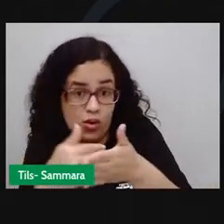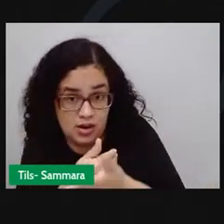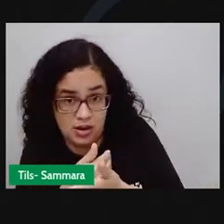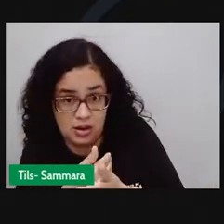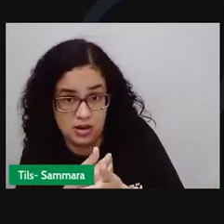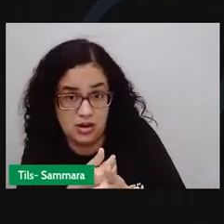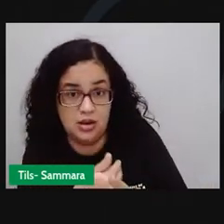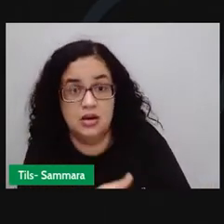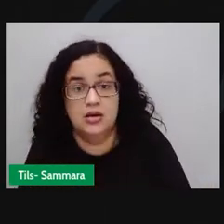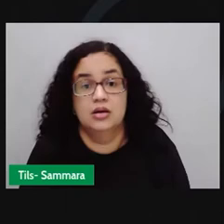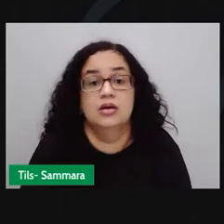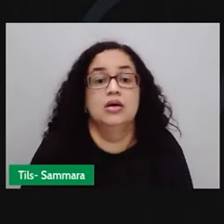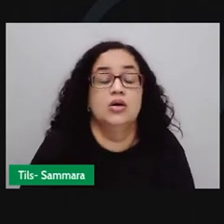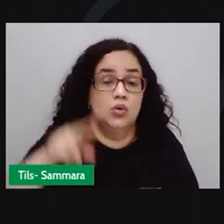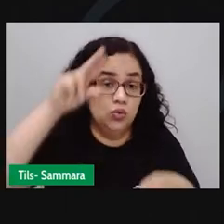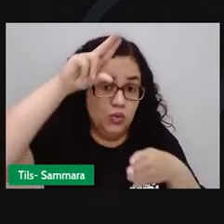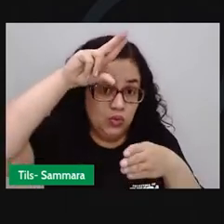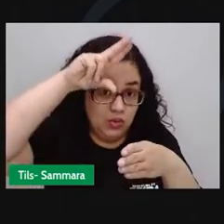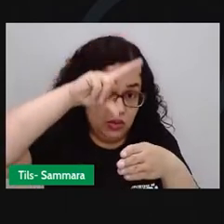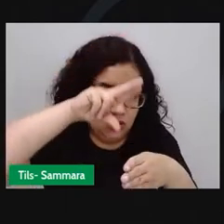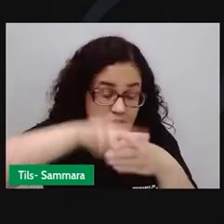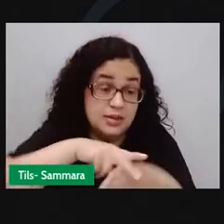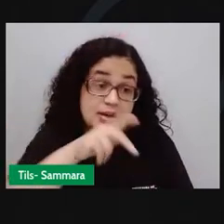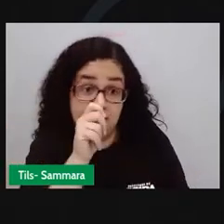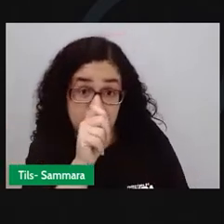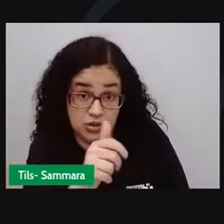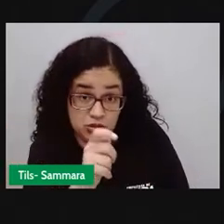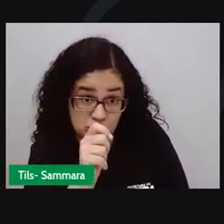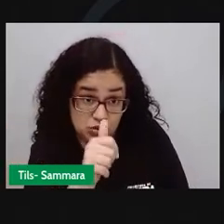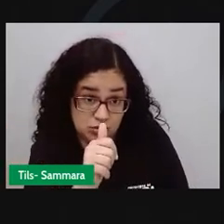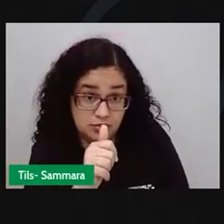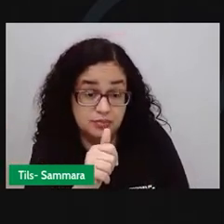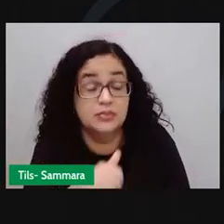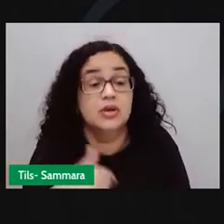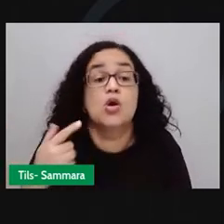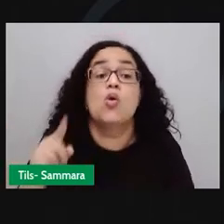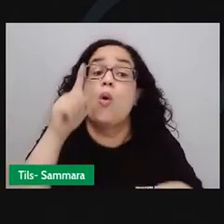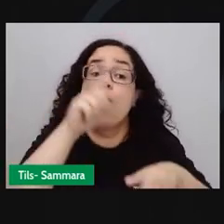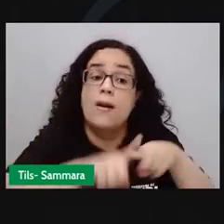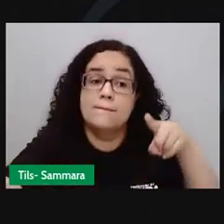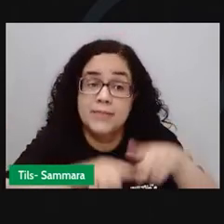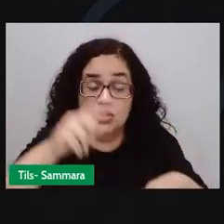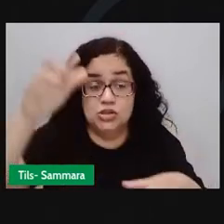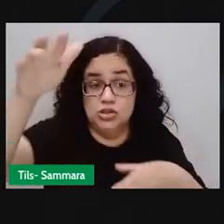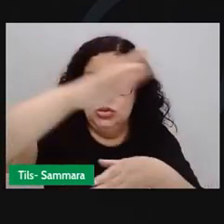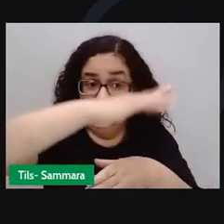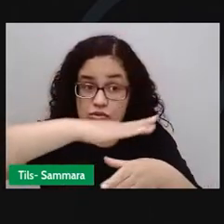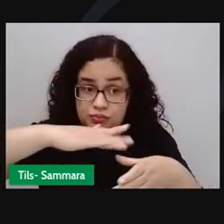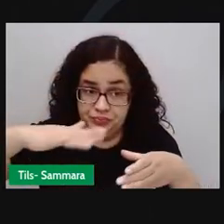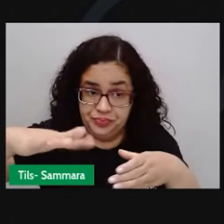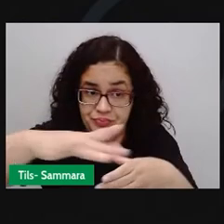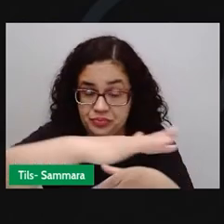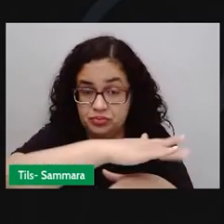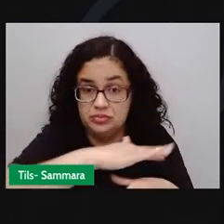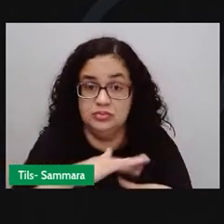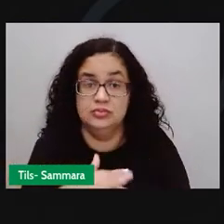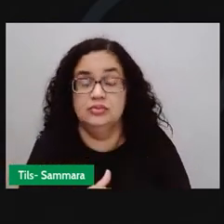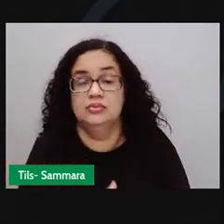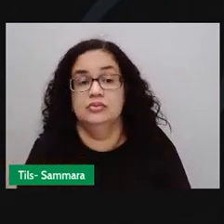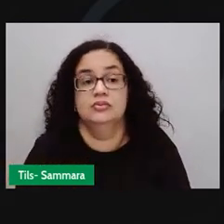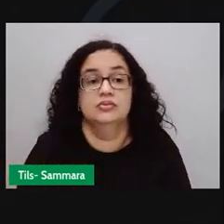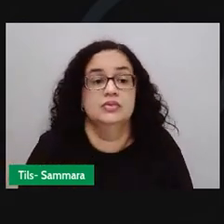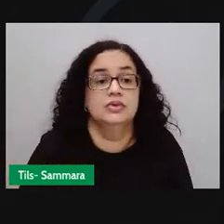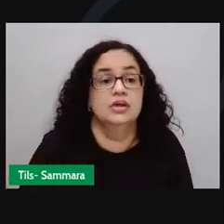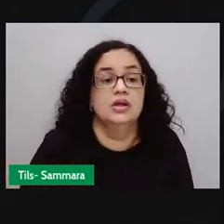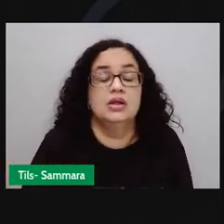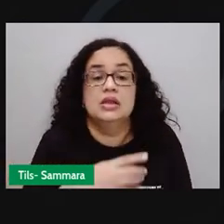o clipe e a bolinha de gude. Entre os objetos que ficaram flutuando, mesmo que com uma parte ainda,